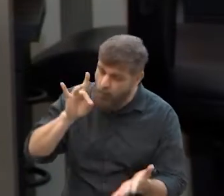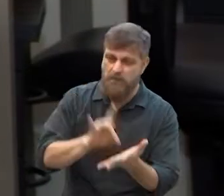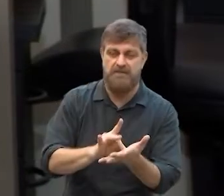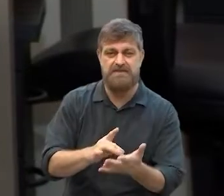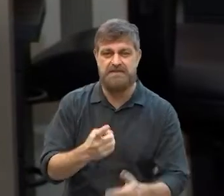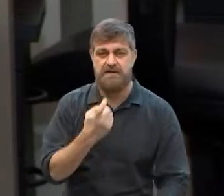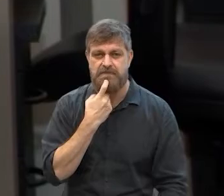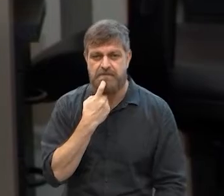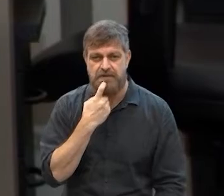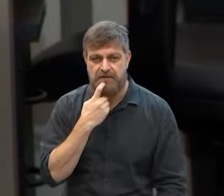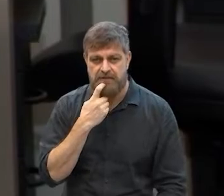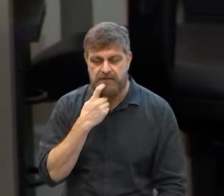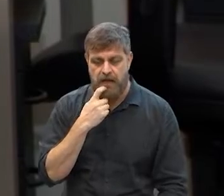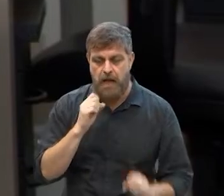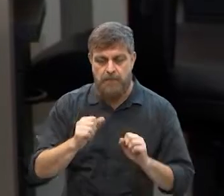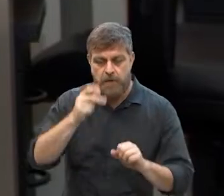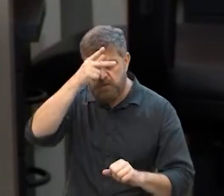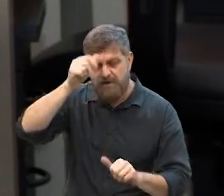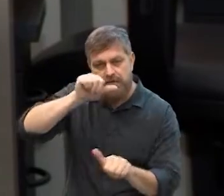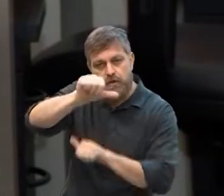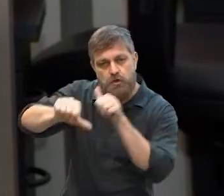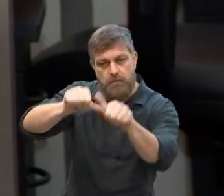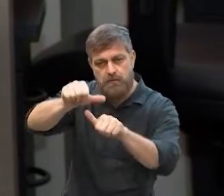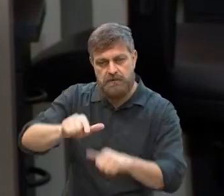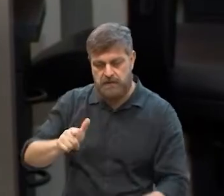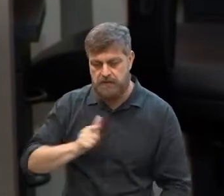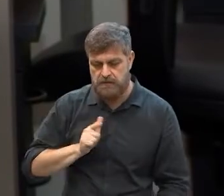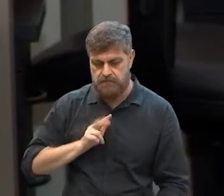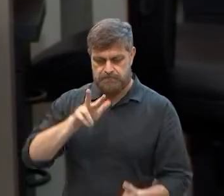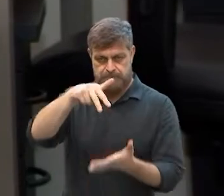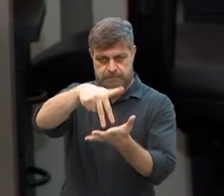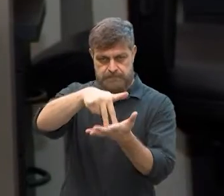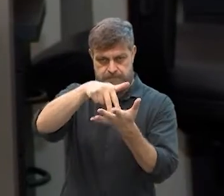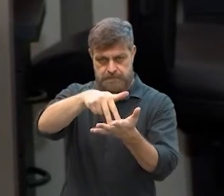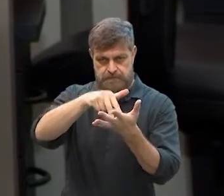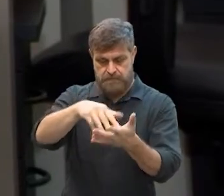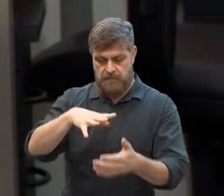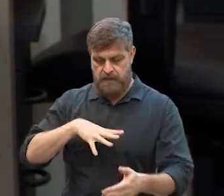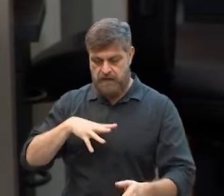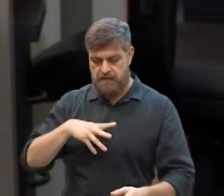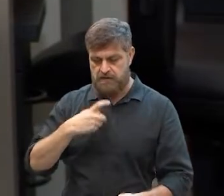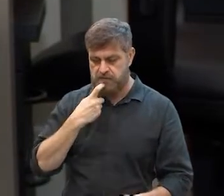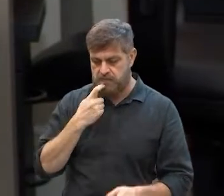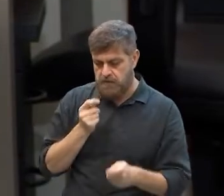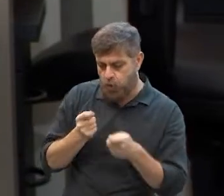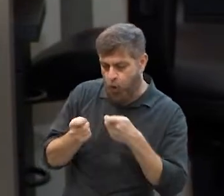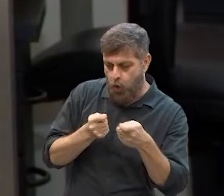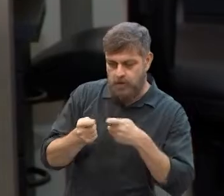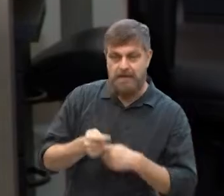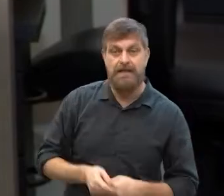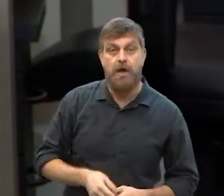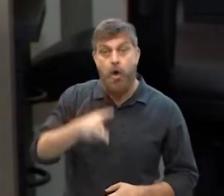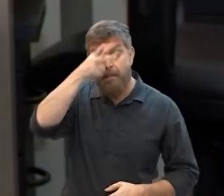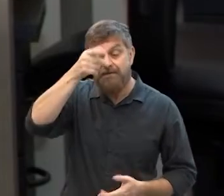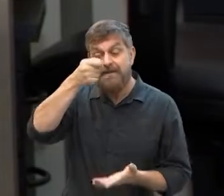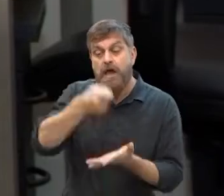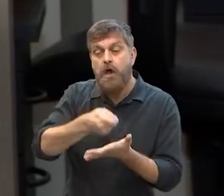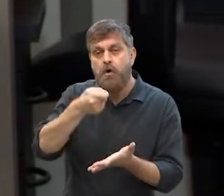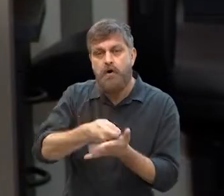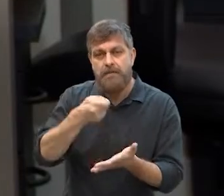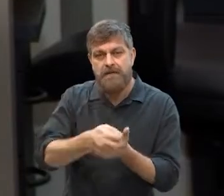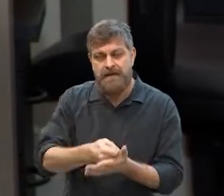cidade, para que independente do prefeito que esteja no comando da cidade, ele seja obrigado, vamos dizer